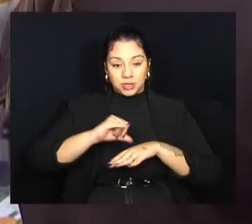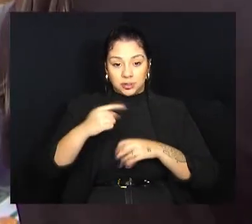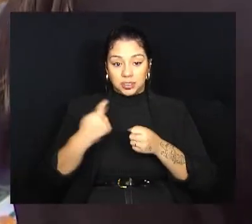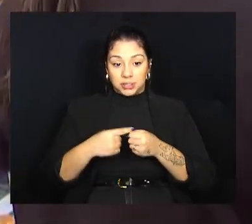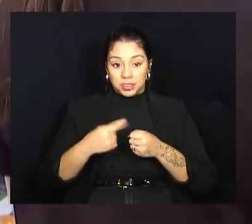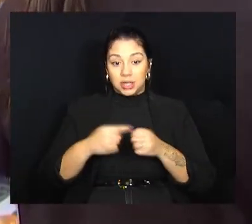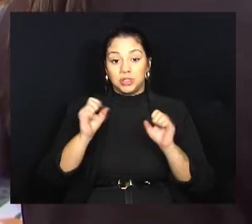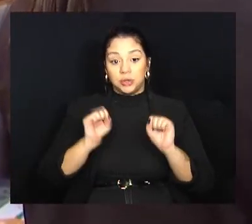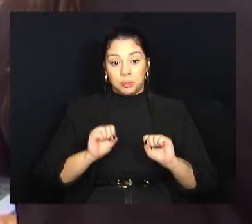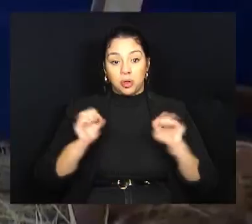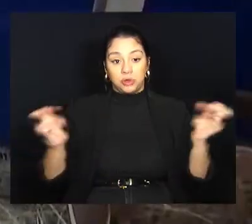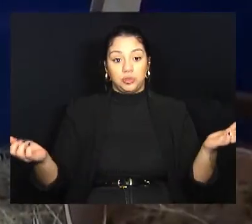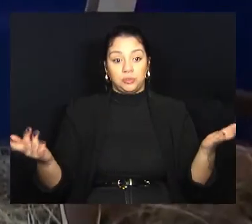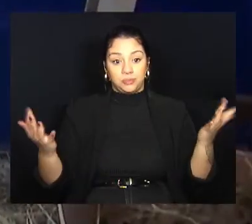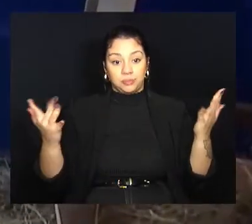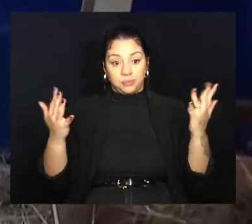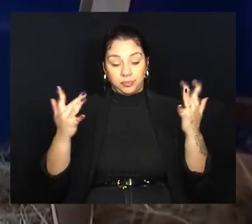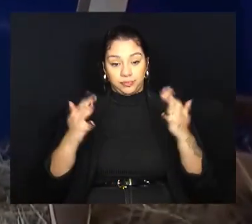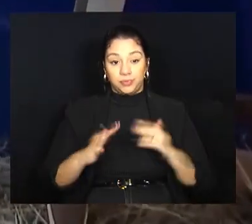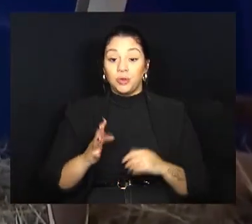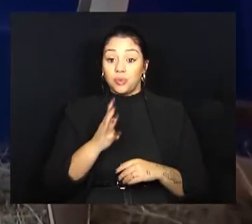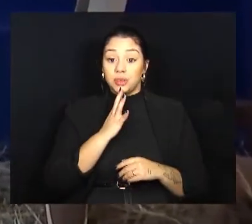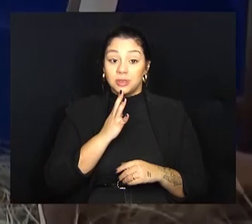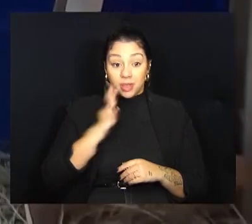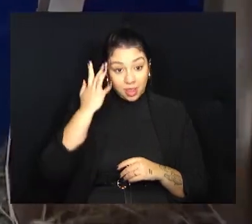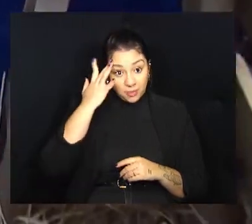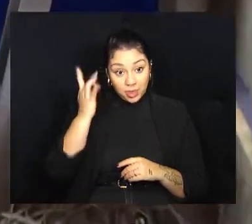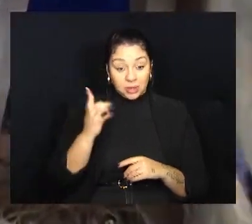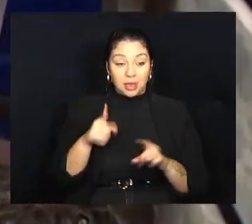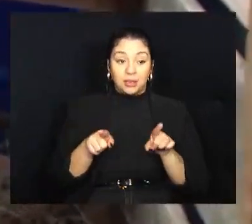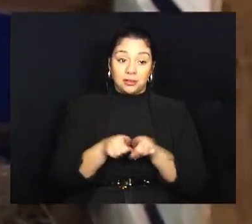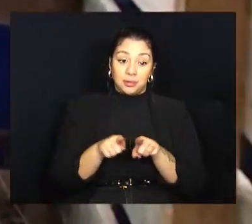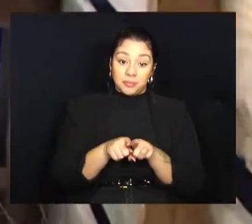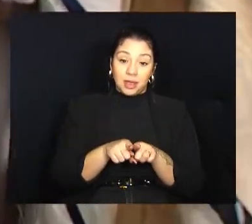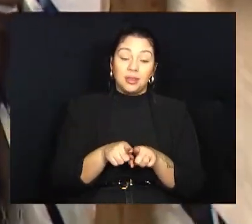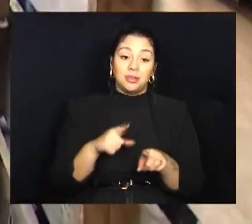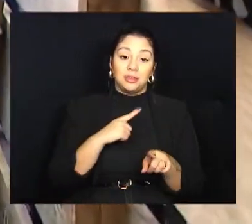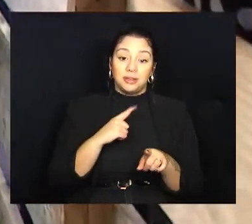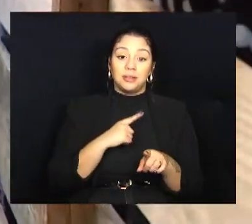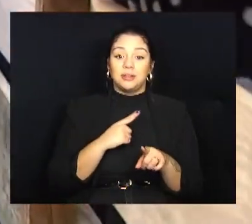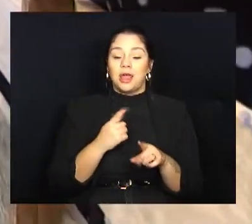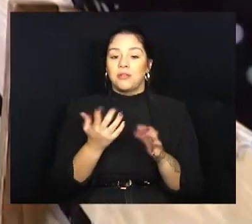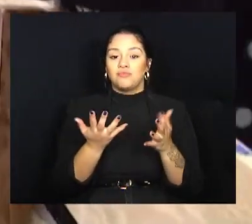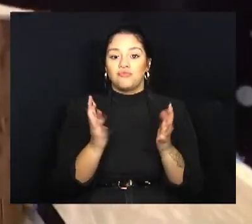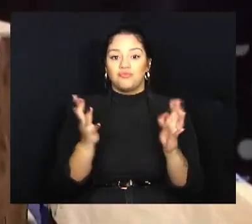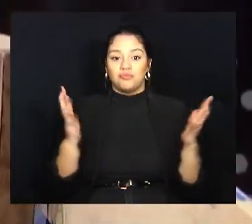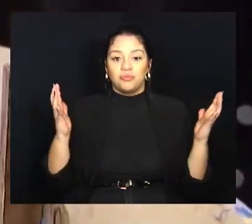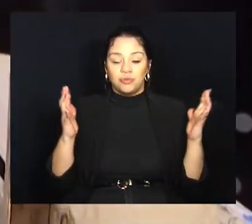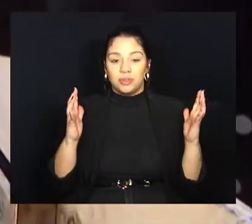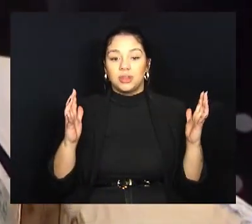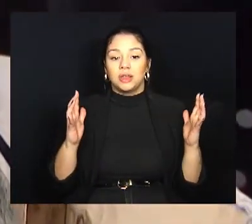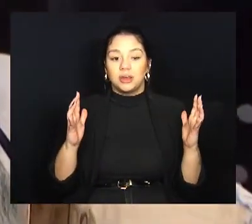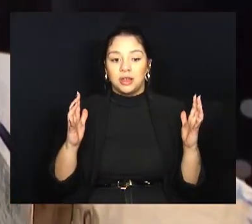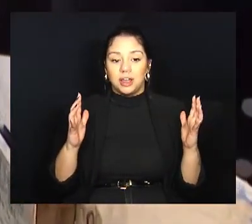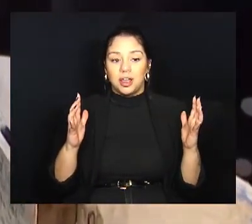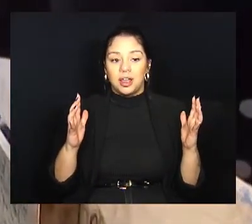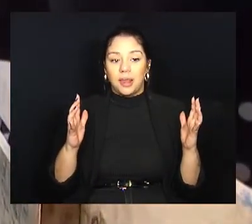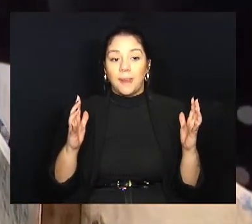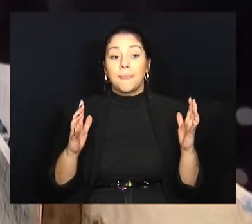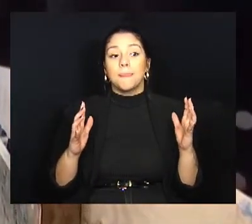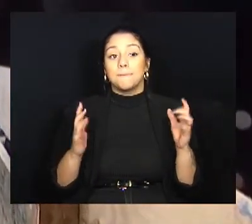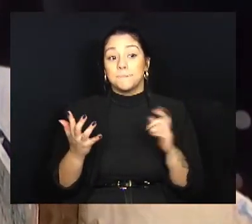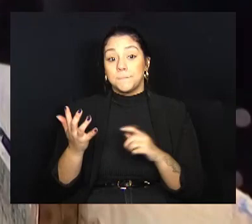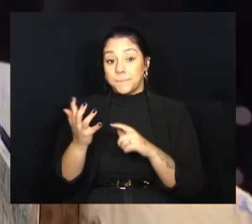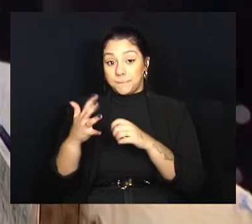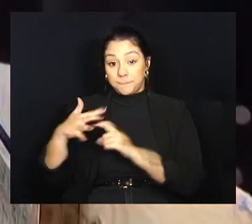vir conhecer. Então amanhã a gente também vai ter o feirão de negócios de oportunidades, que